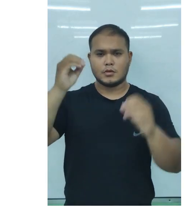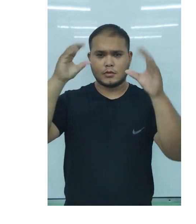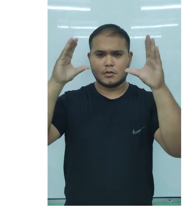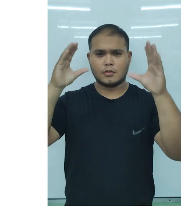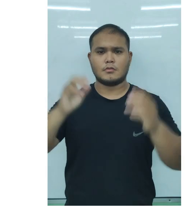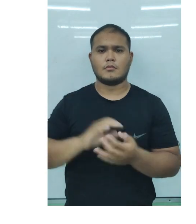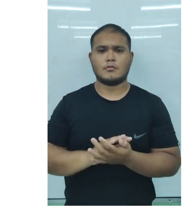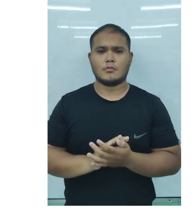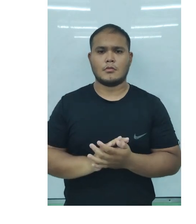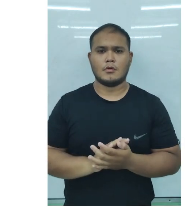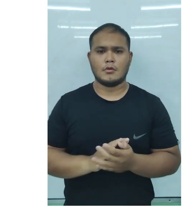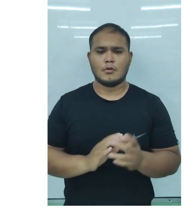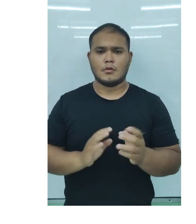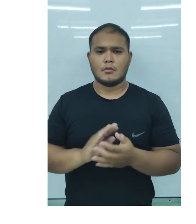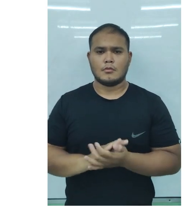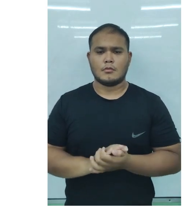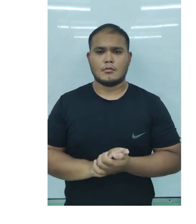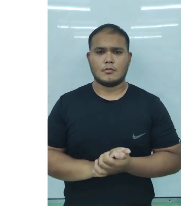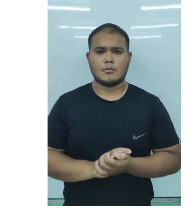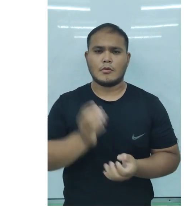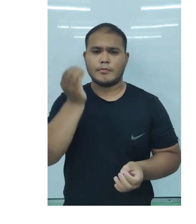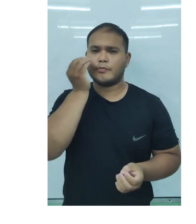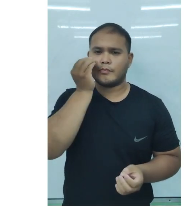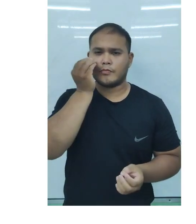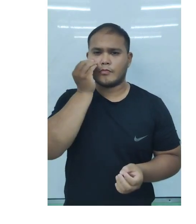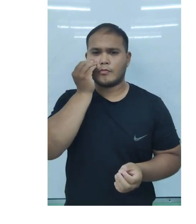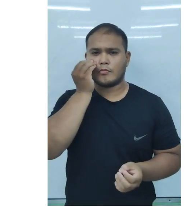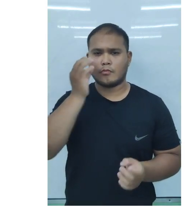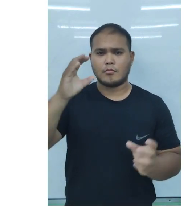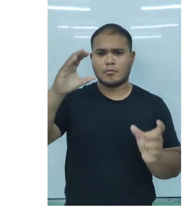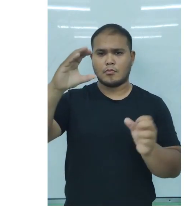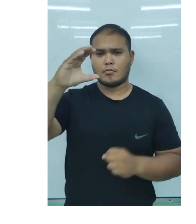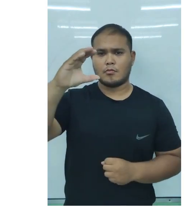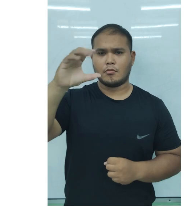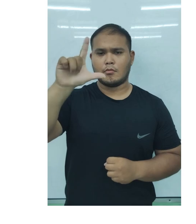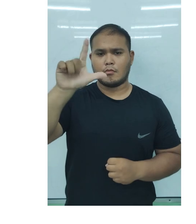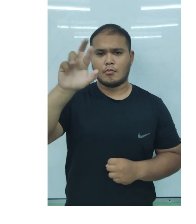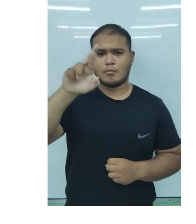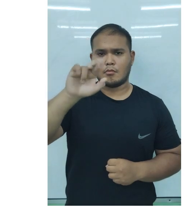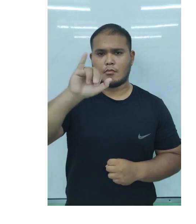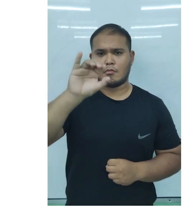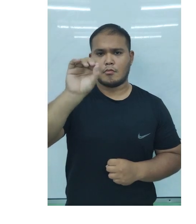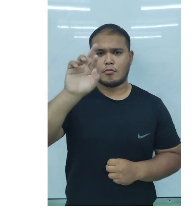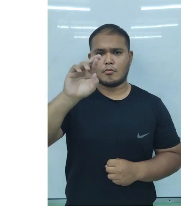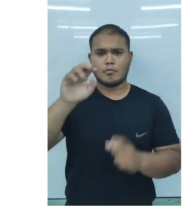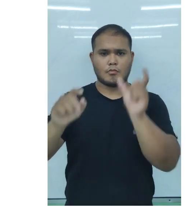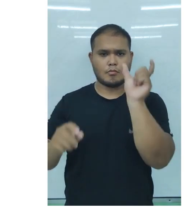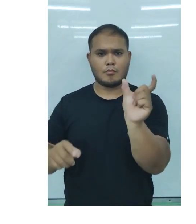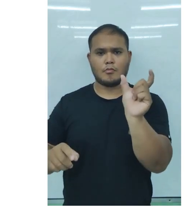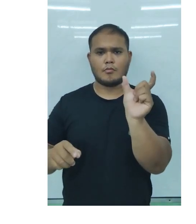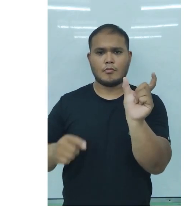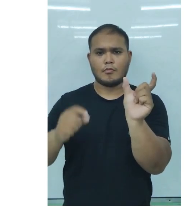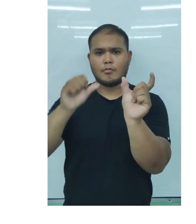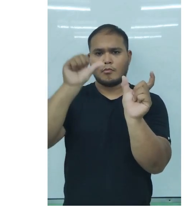vocês percebem que o claro, ele virou radical. E as desinências, elas vêm depois, como a gente